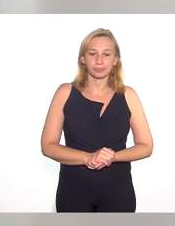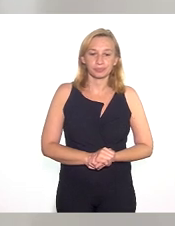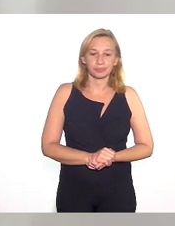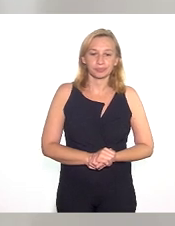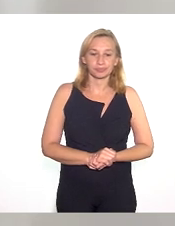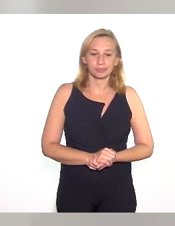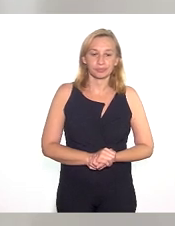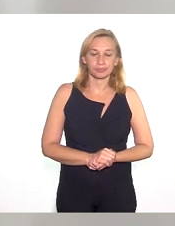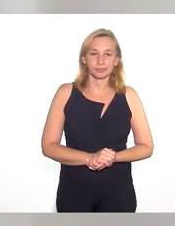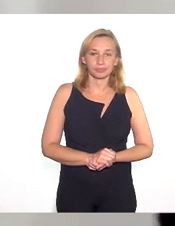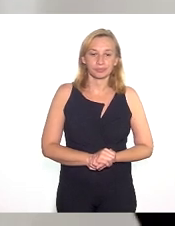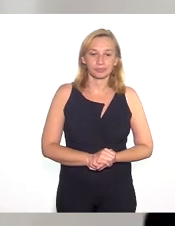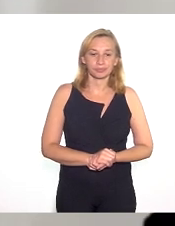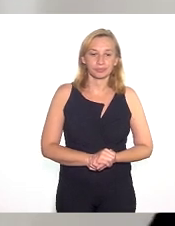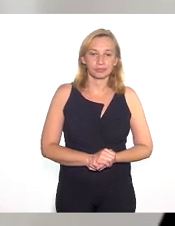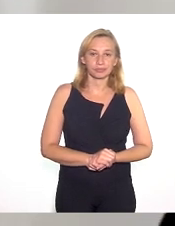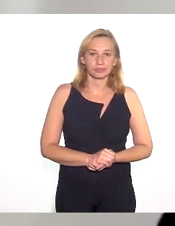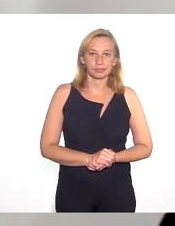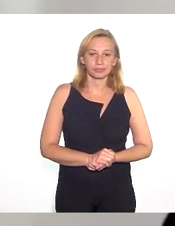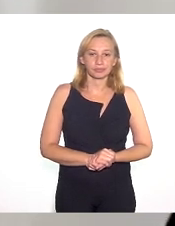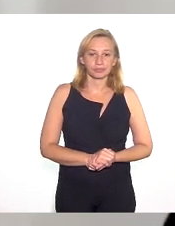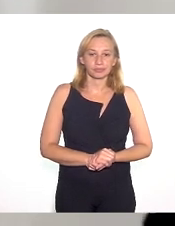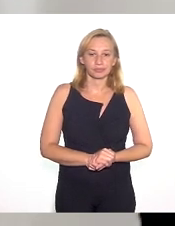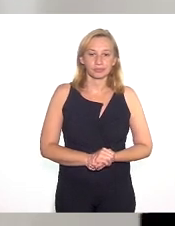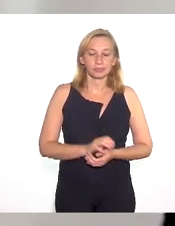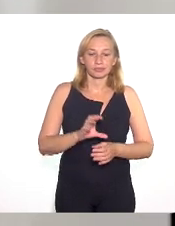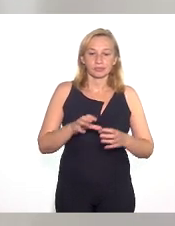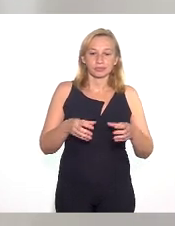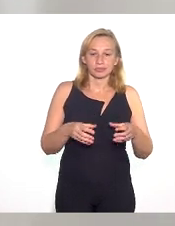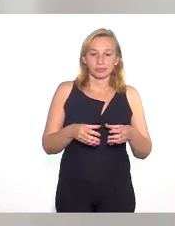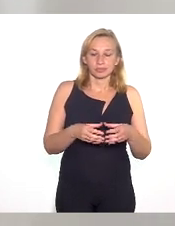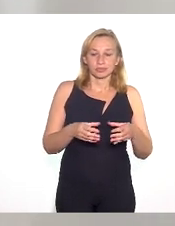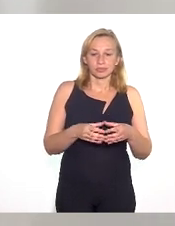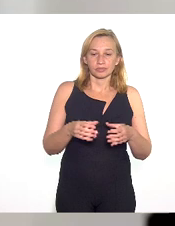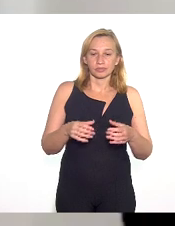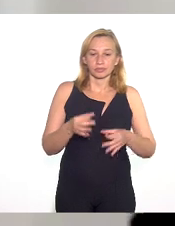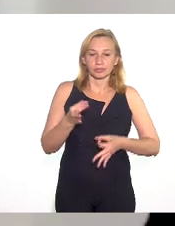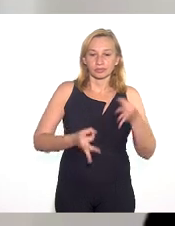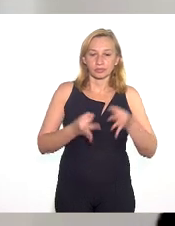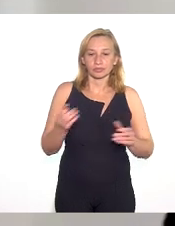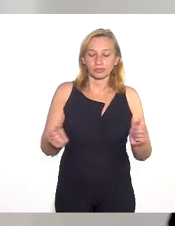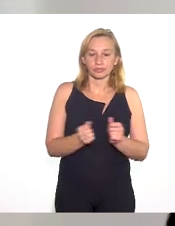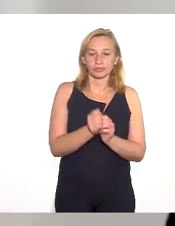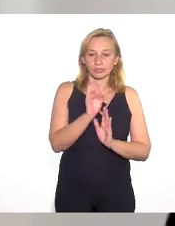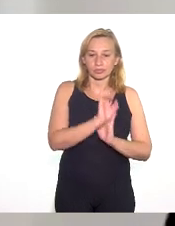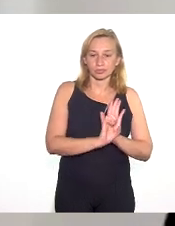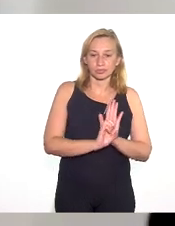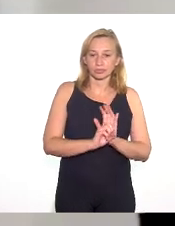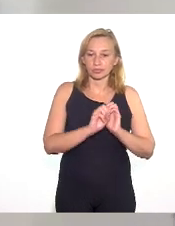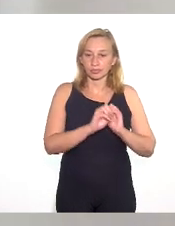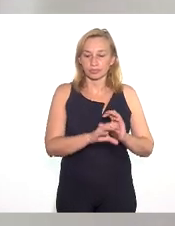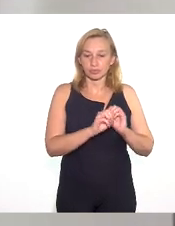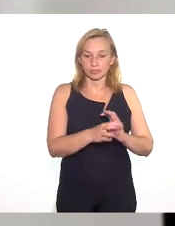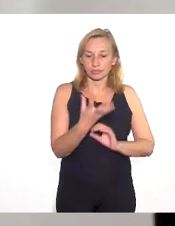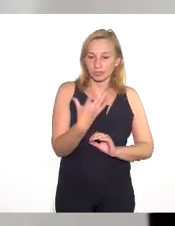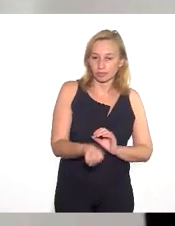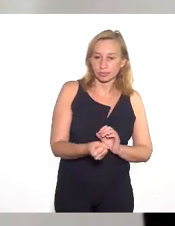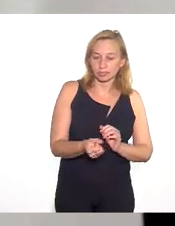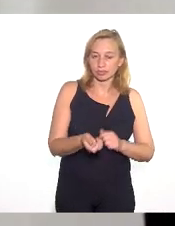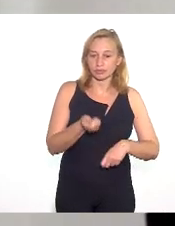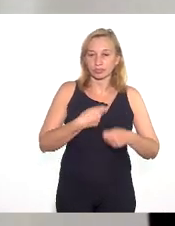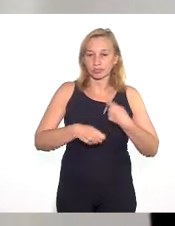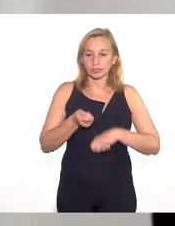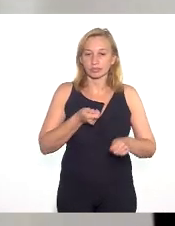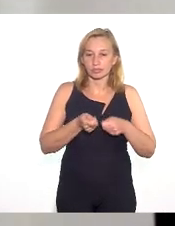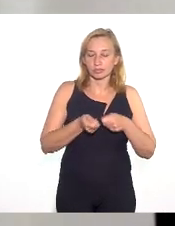na forma que menciona. Pareceres, Comissão de Constituição e Justiça, pela condicionalidade com emendas. De educação favorável, de orçamento,